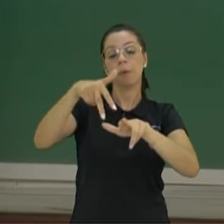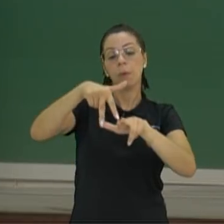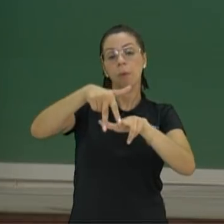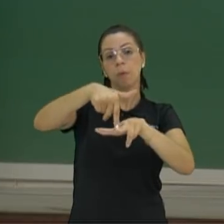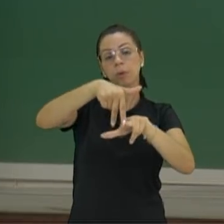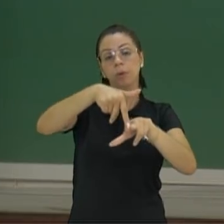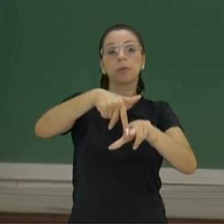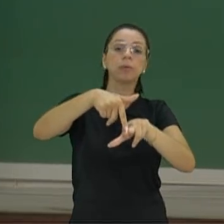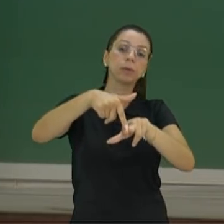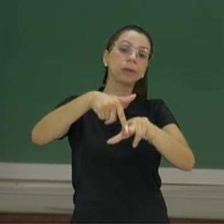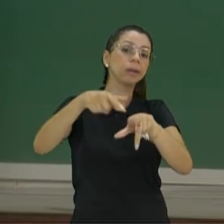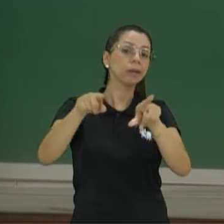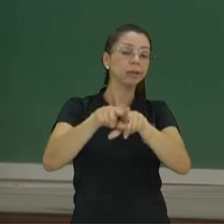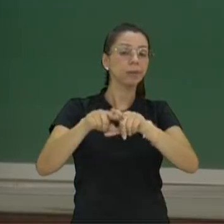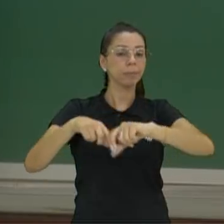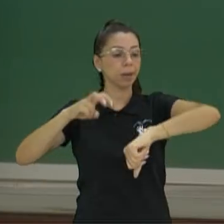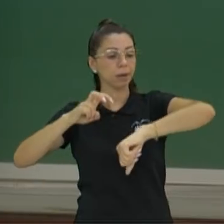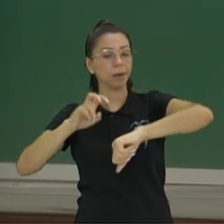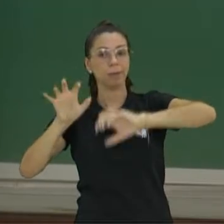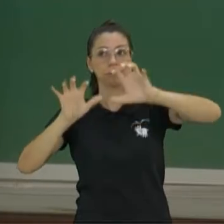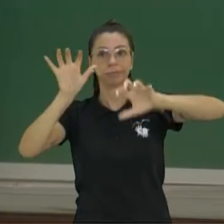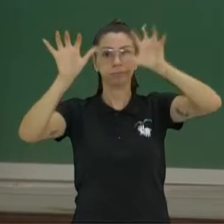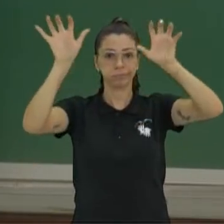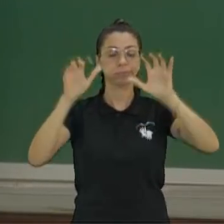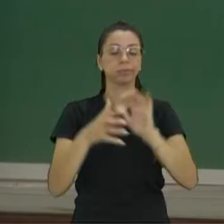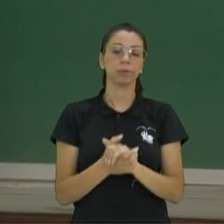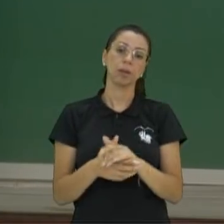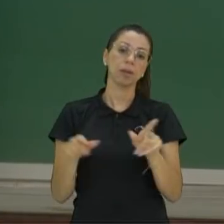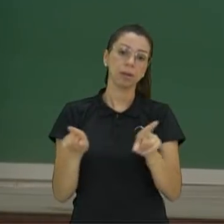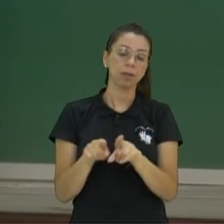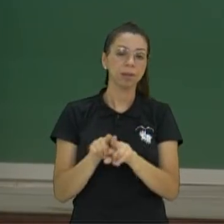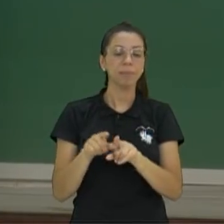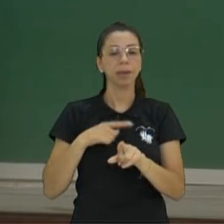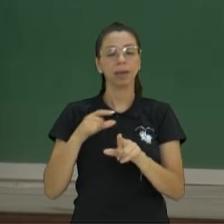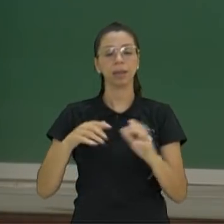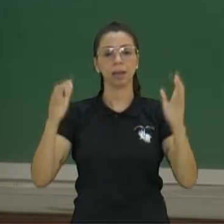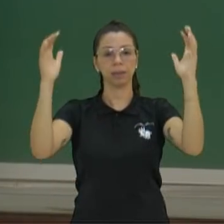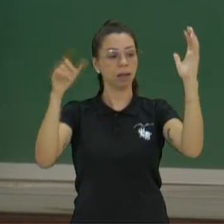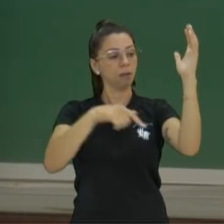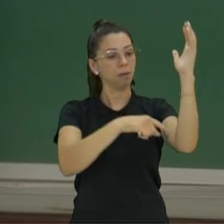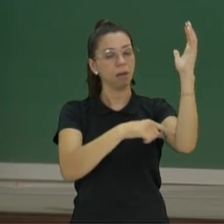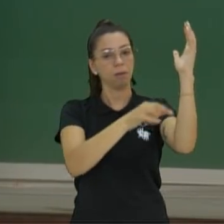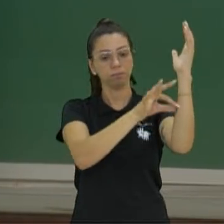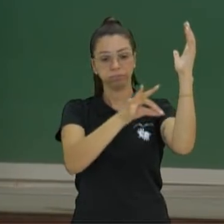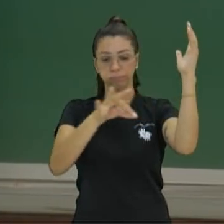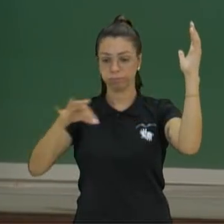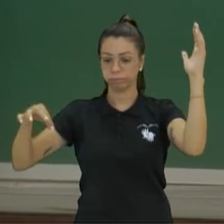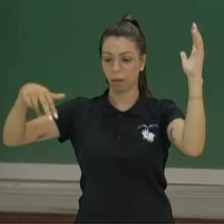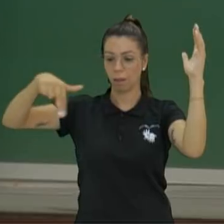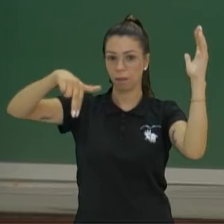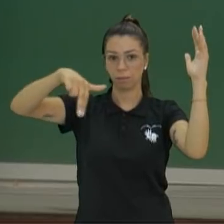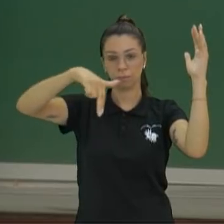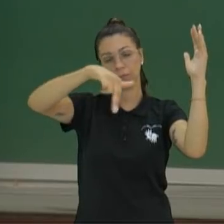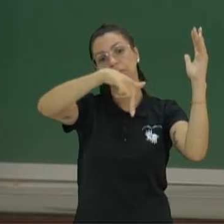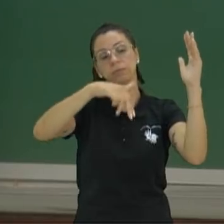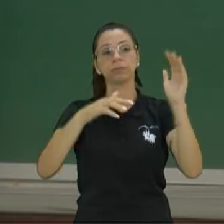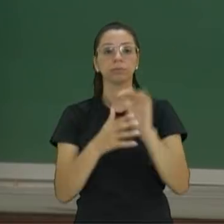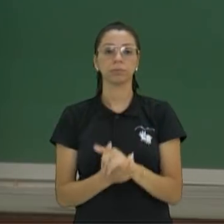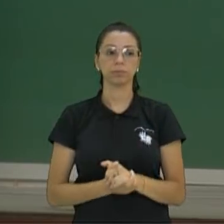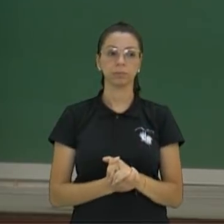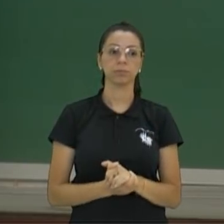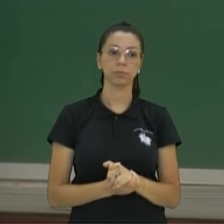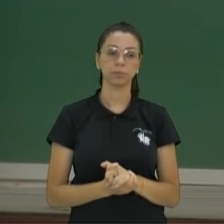e a própria escalada, tá? Também o slackline. Né, havendo espaço até num ambiente fechado, ele pode ser praticado.